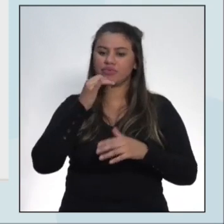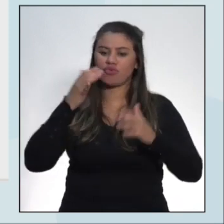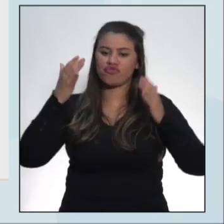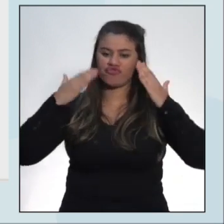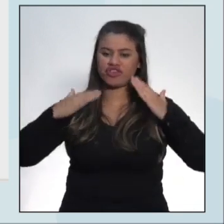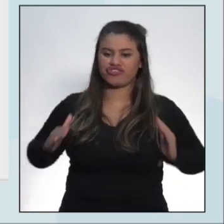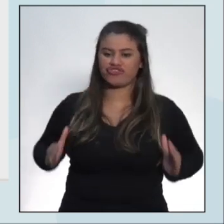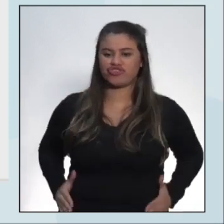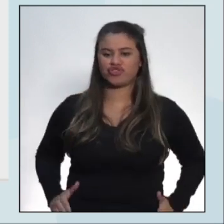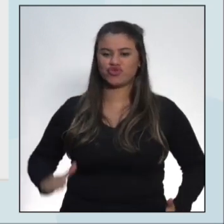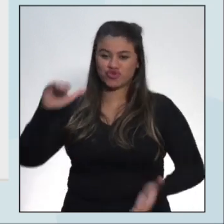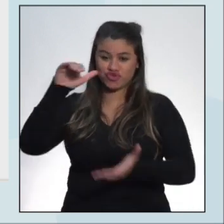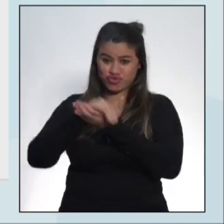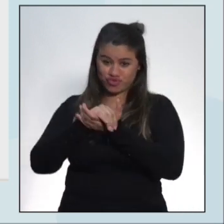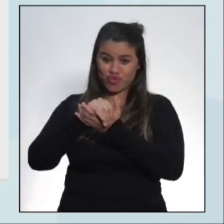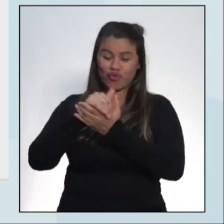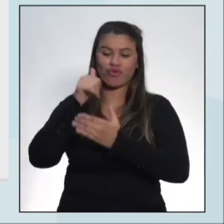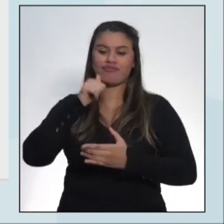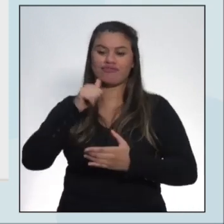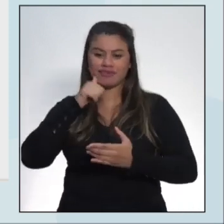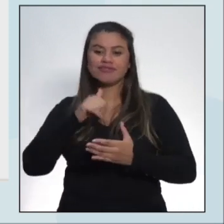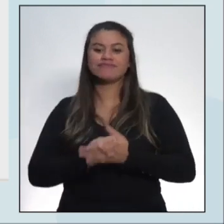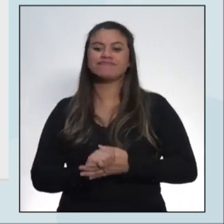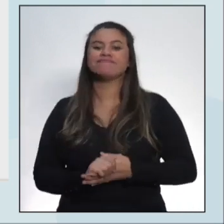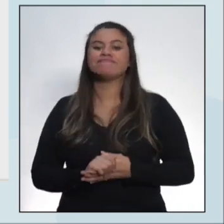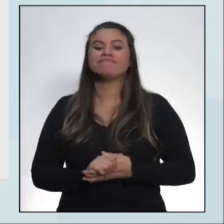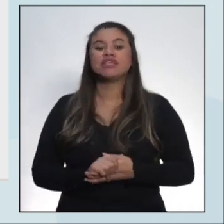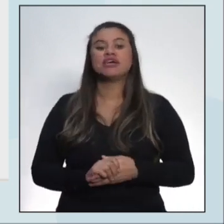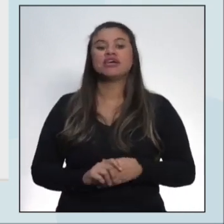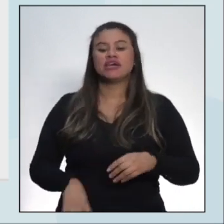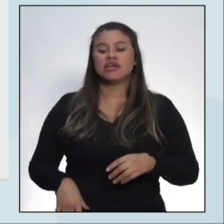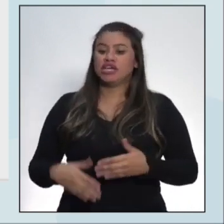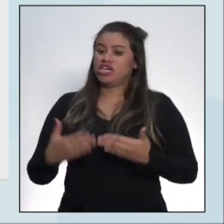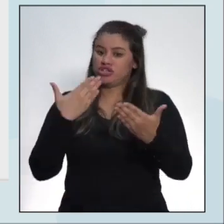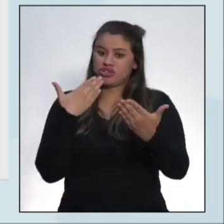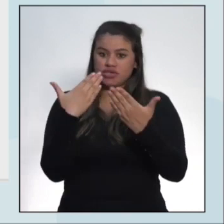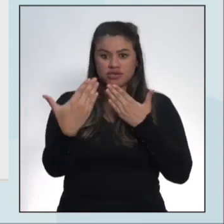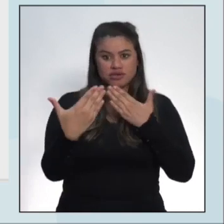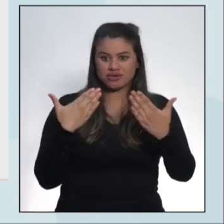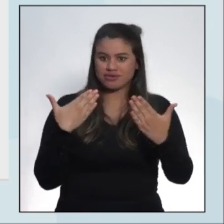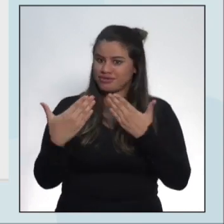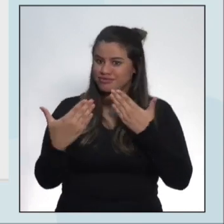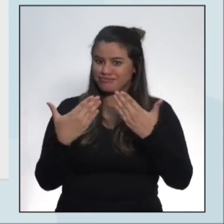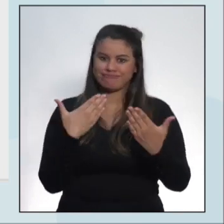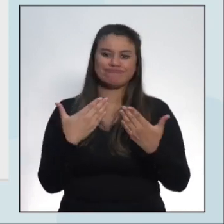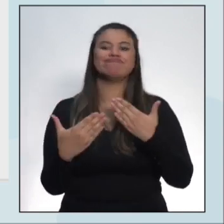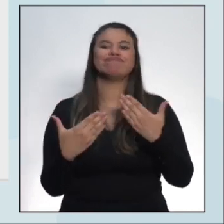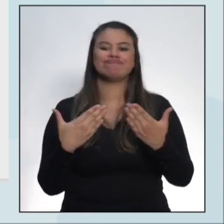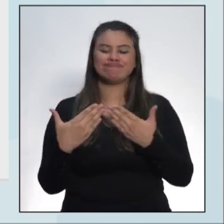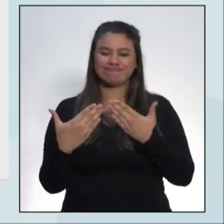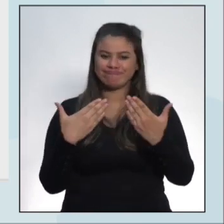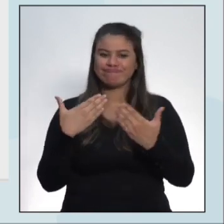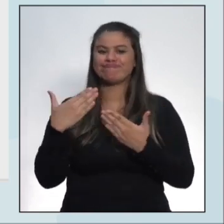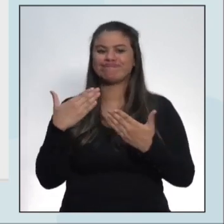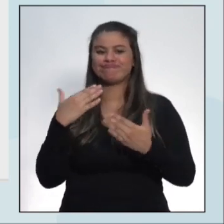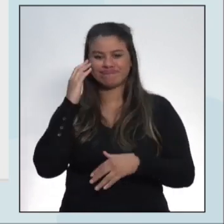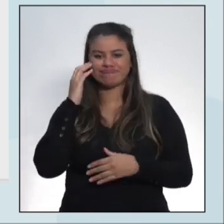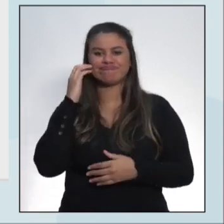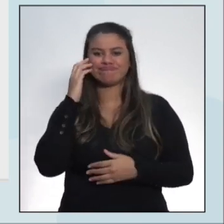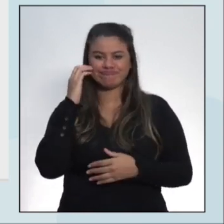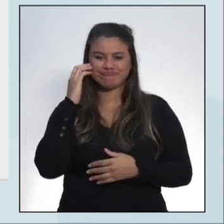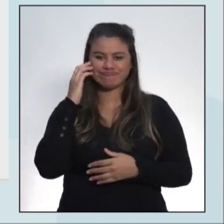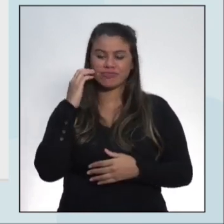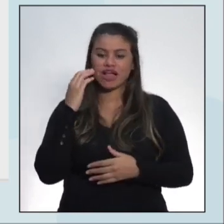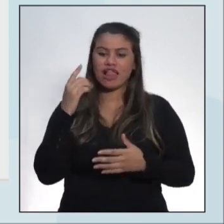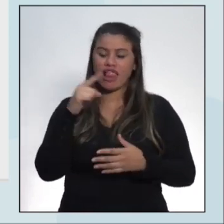agora há pouco para vocês. O tempo. Diálogos. O texto teatral é basicamente diálogos, né? Se o texto tem apenas